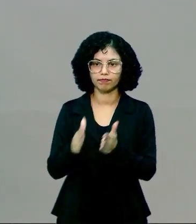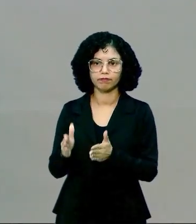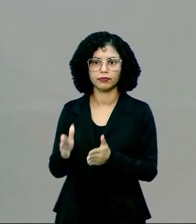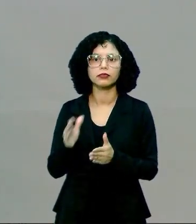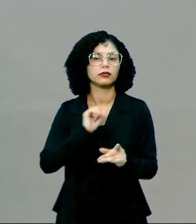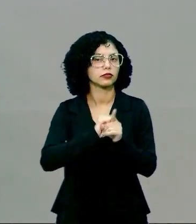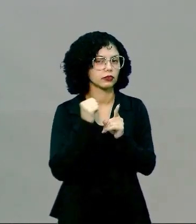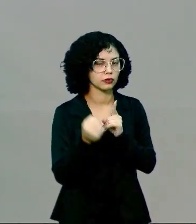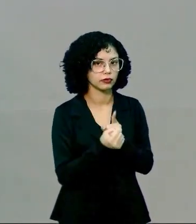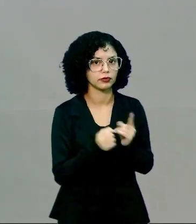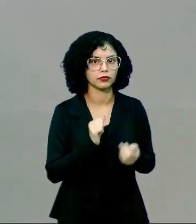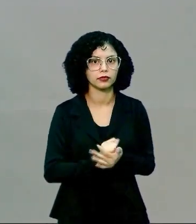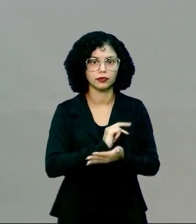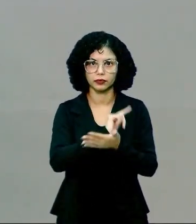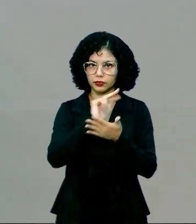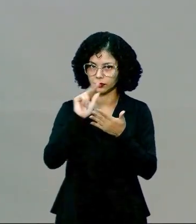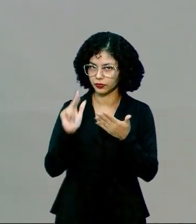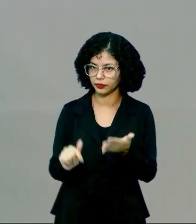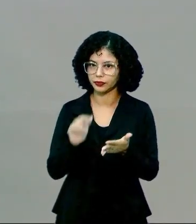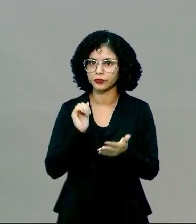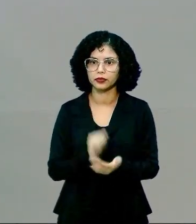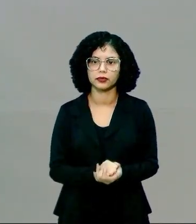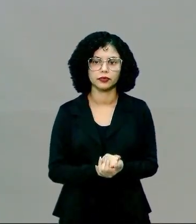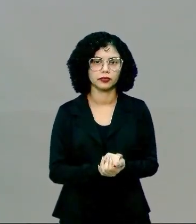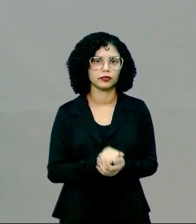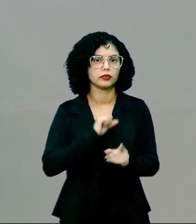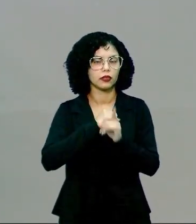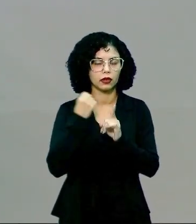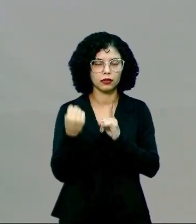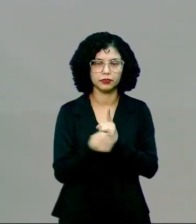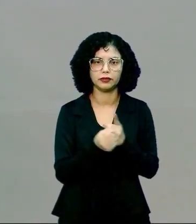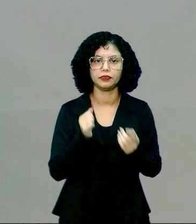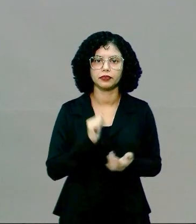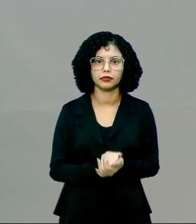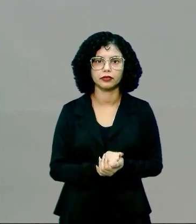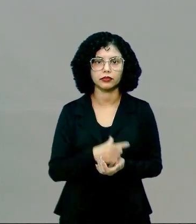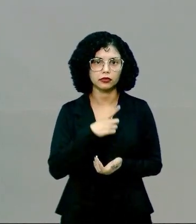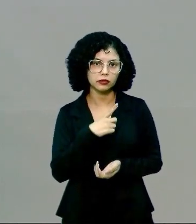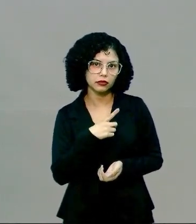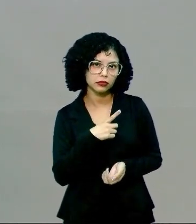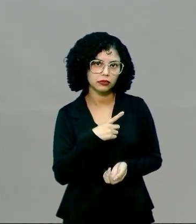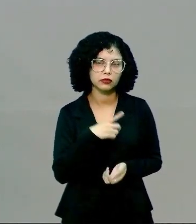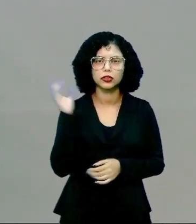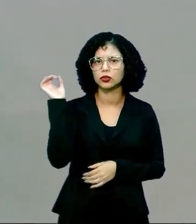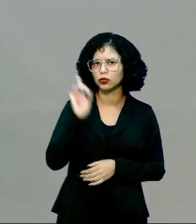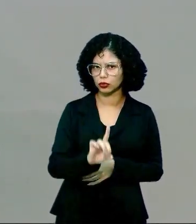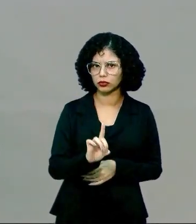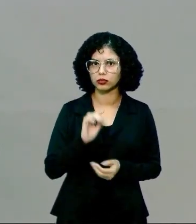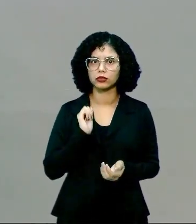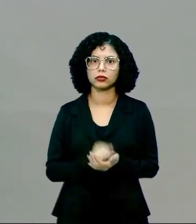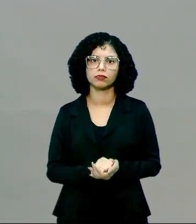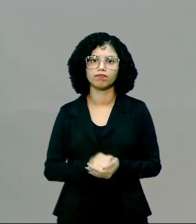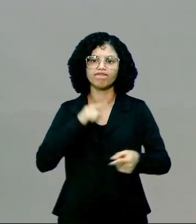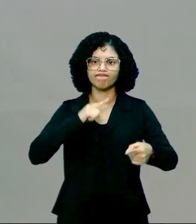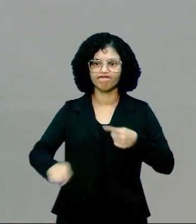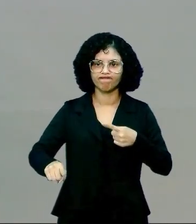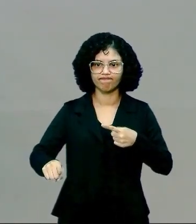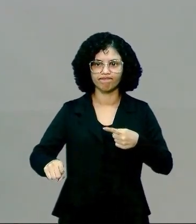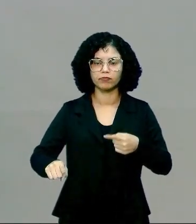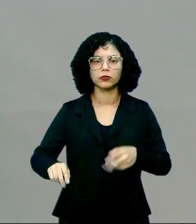sociedade, aliás, várias parcelas da sociedade que têm os seus direitos